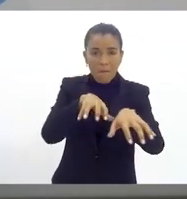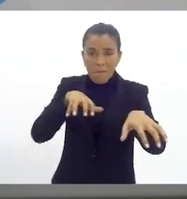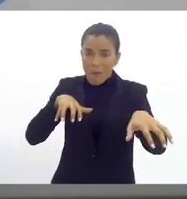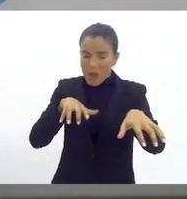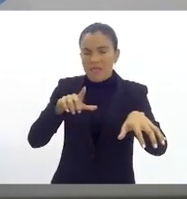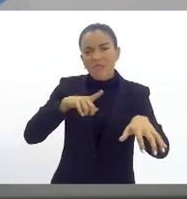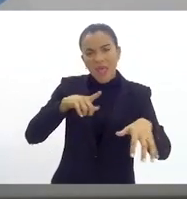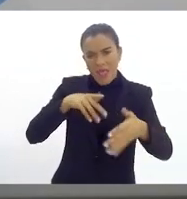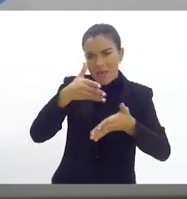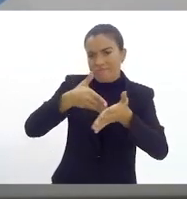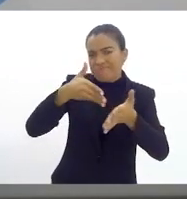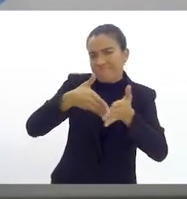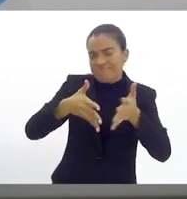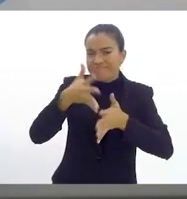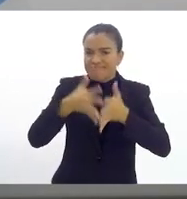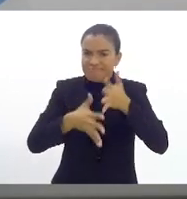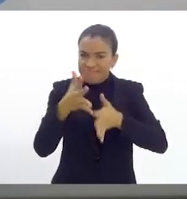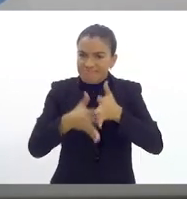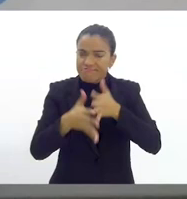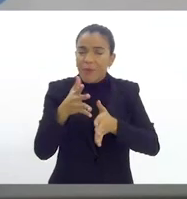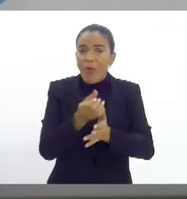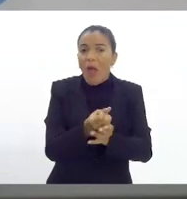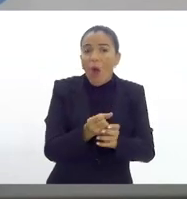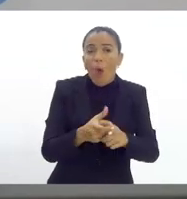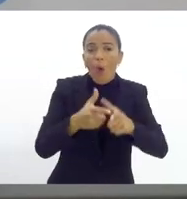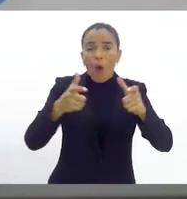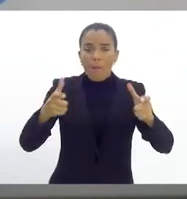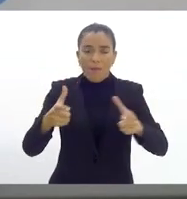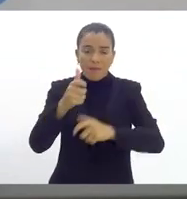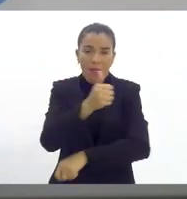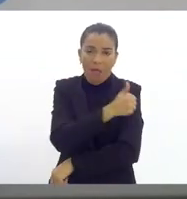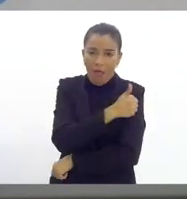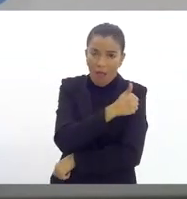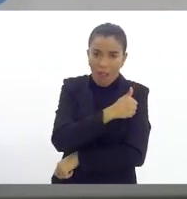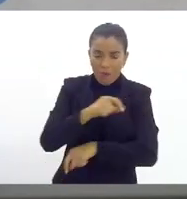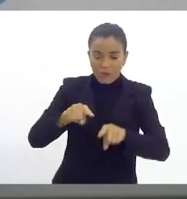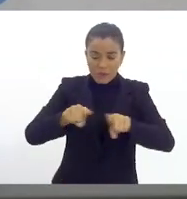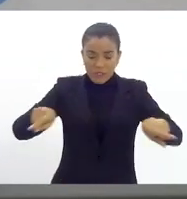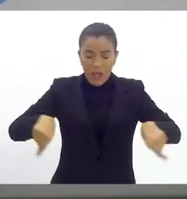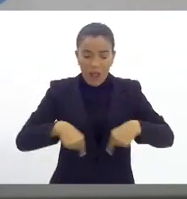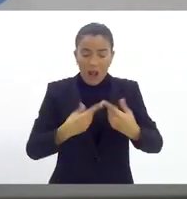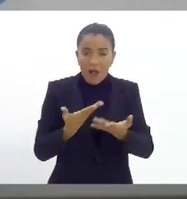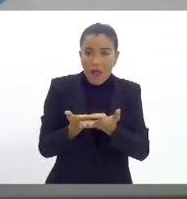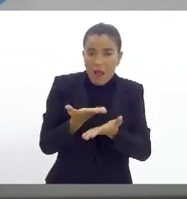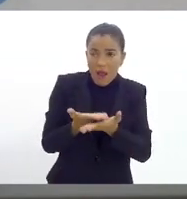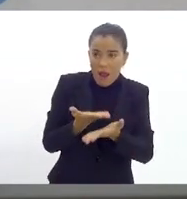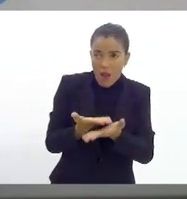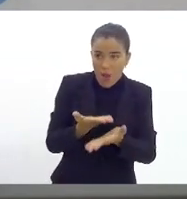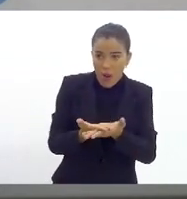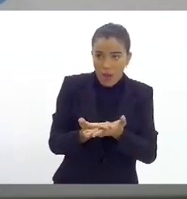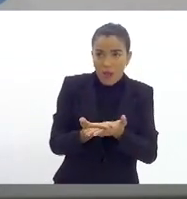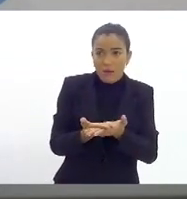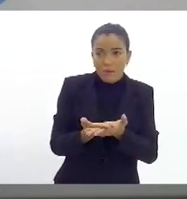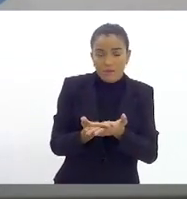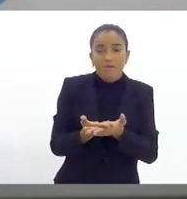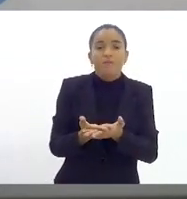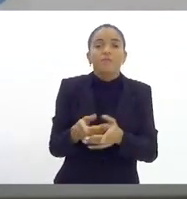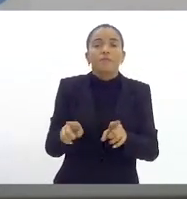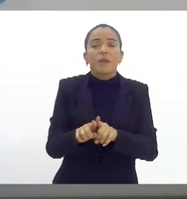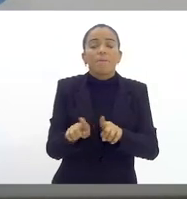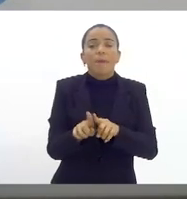impactos como o aumento significativo de alunos por sala de aula alunos é por docente